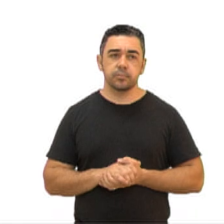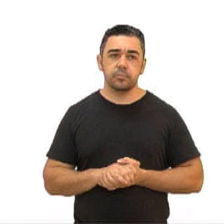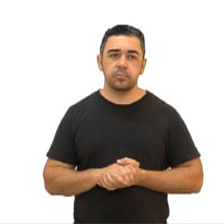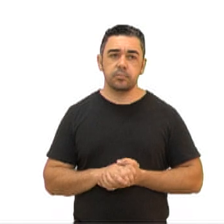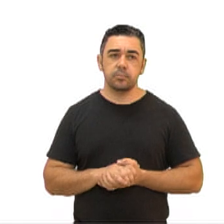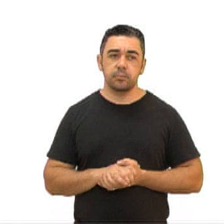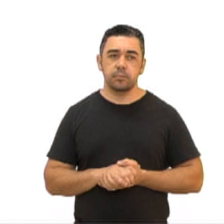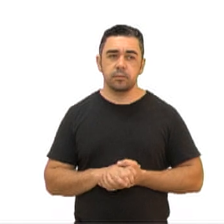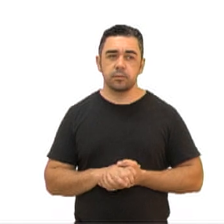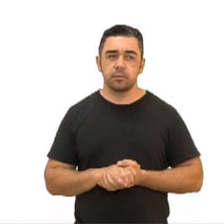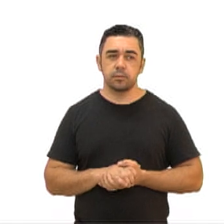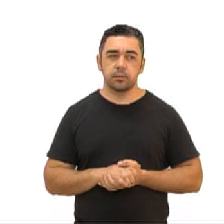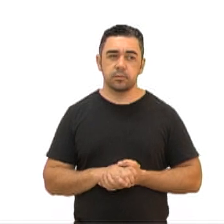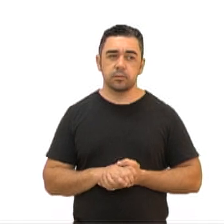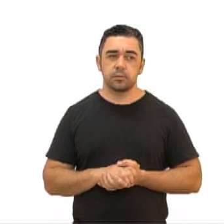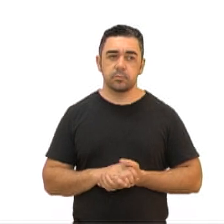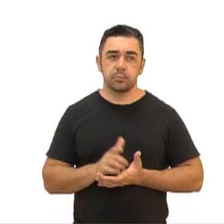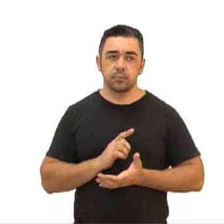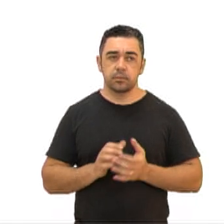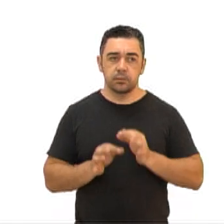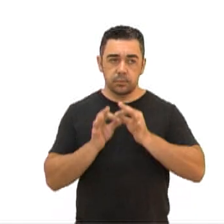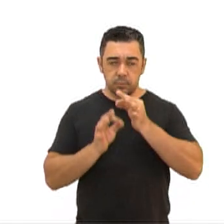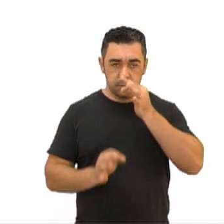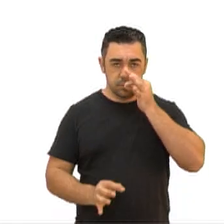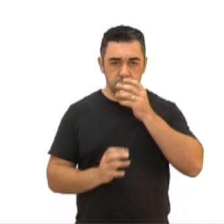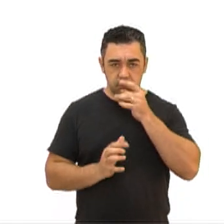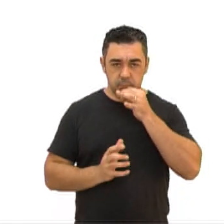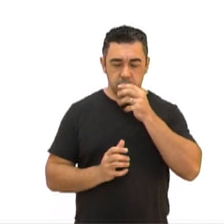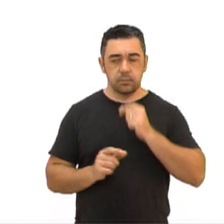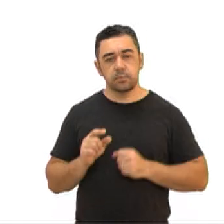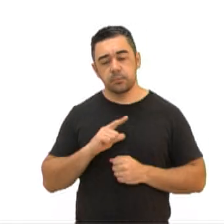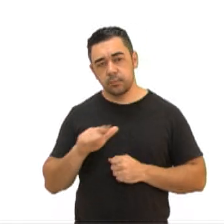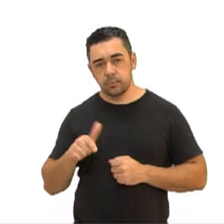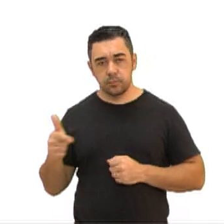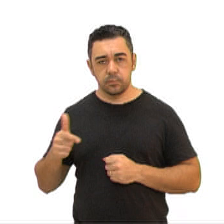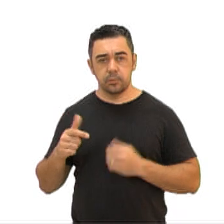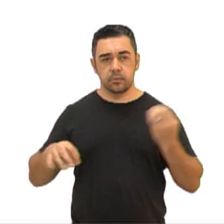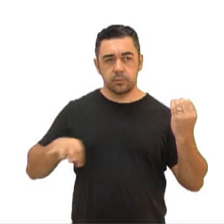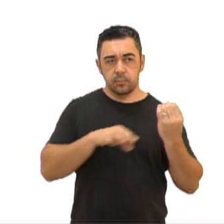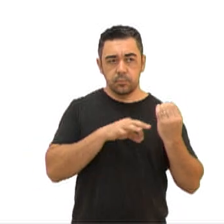violino. O clarinete aparece aqui, o violino no fundo.